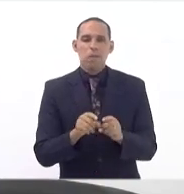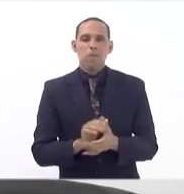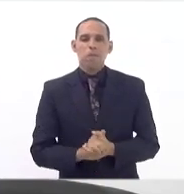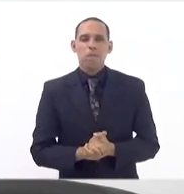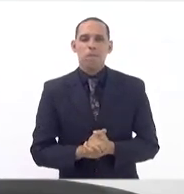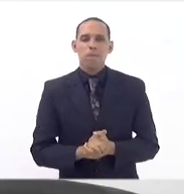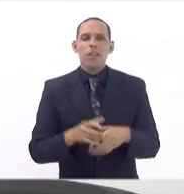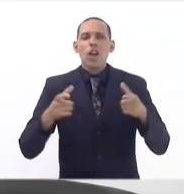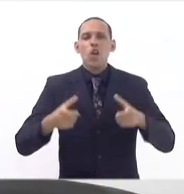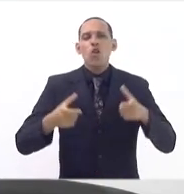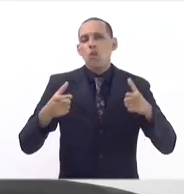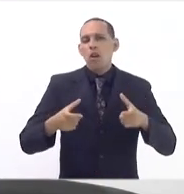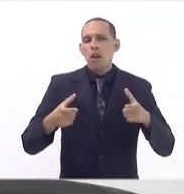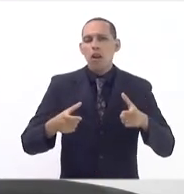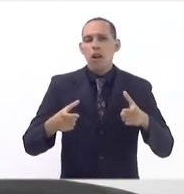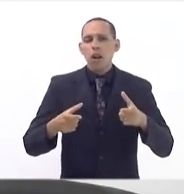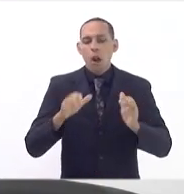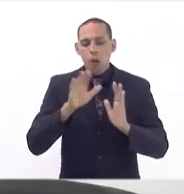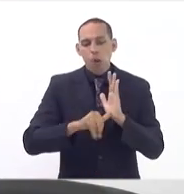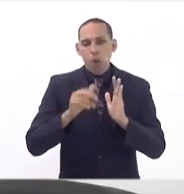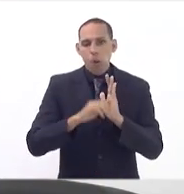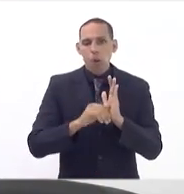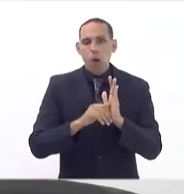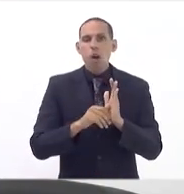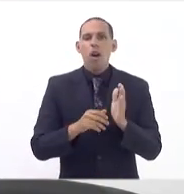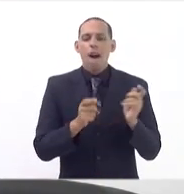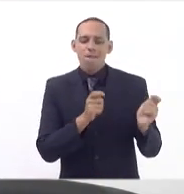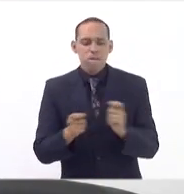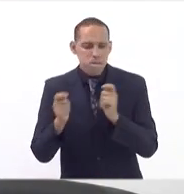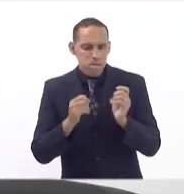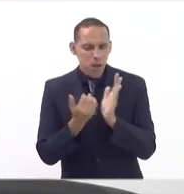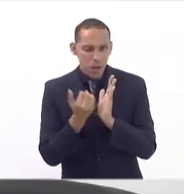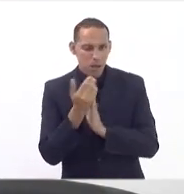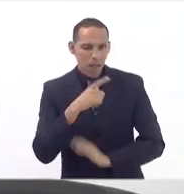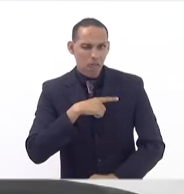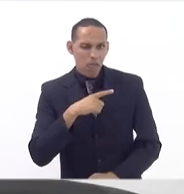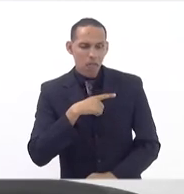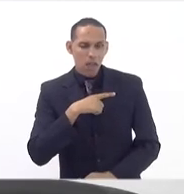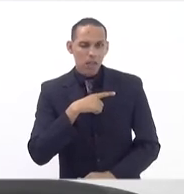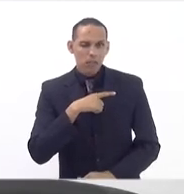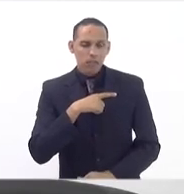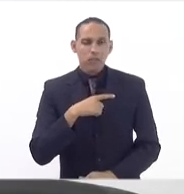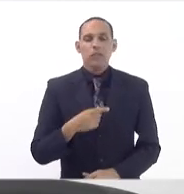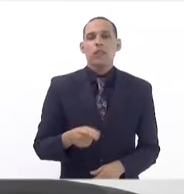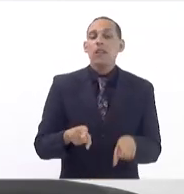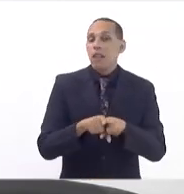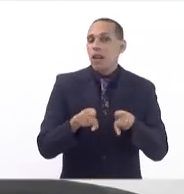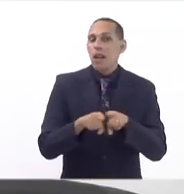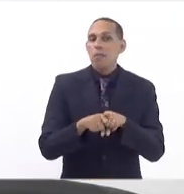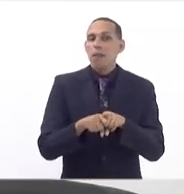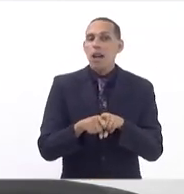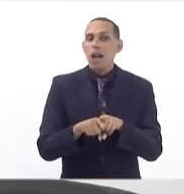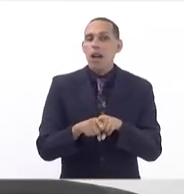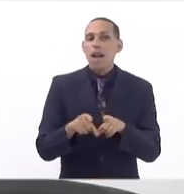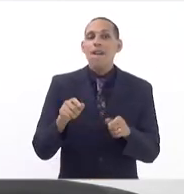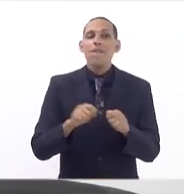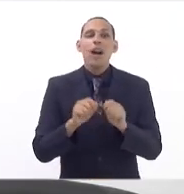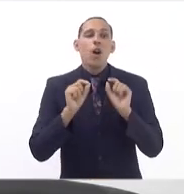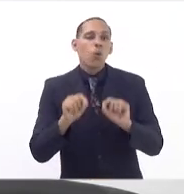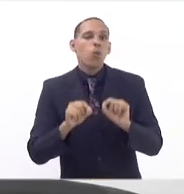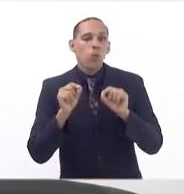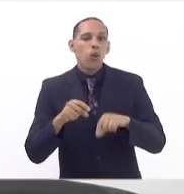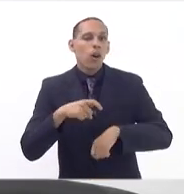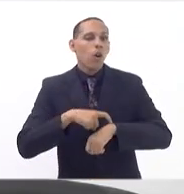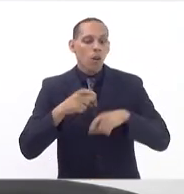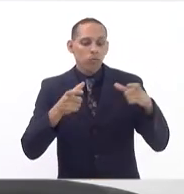tem algum lugar aquele escuros são mais frequente Existe algum lugar mais reconhecer providências são tomadas esse local